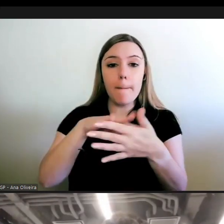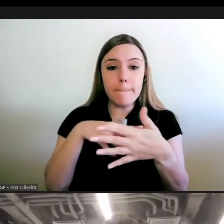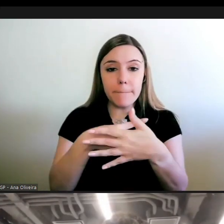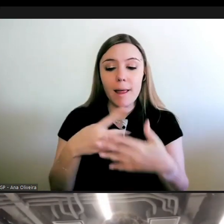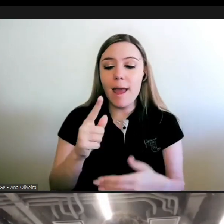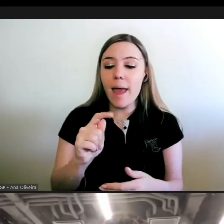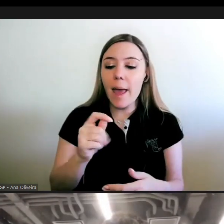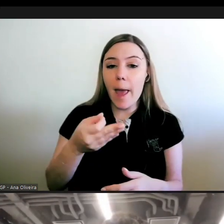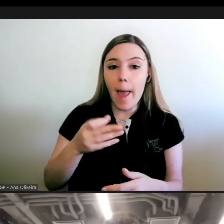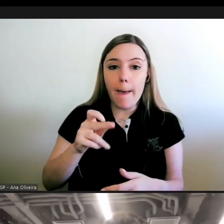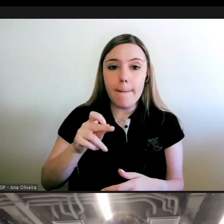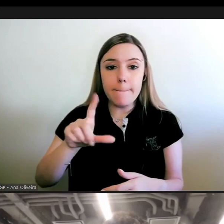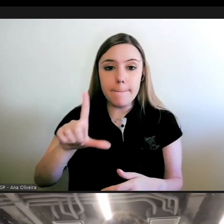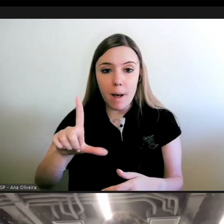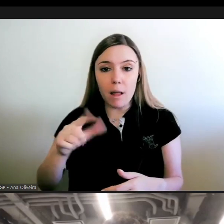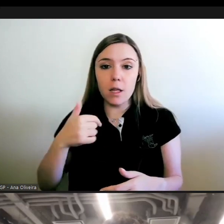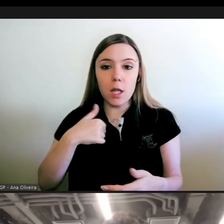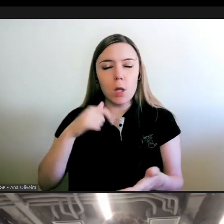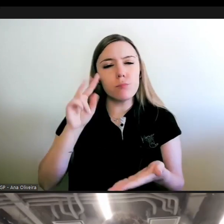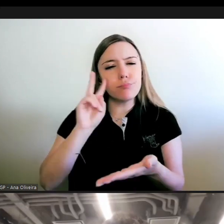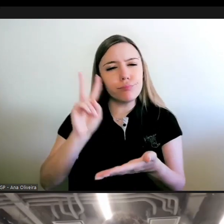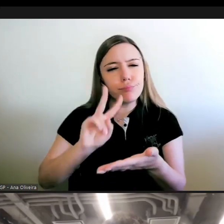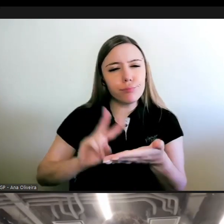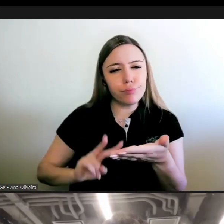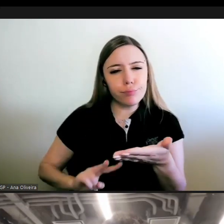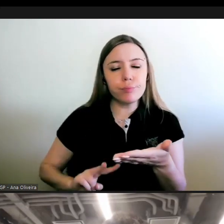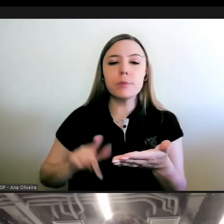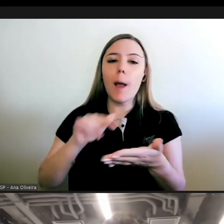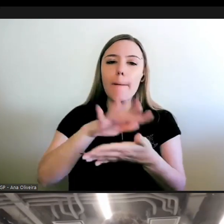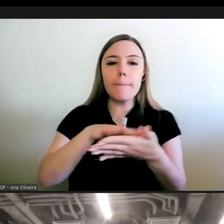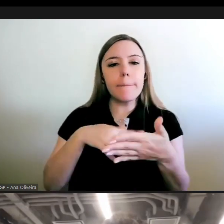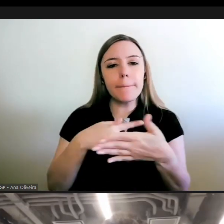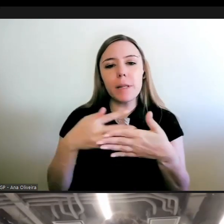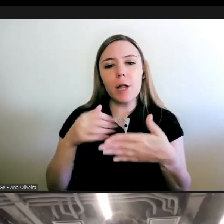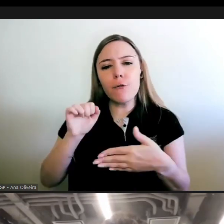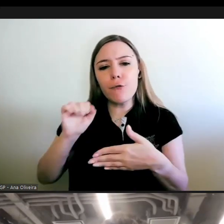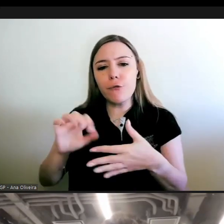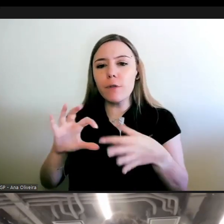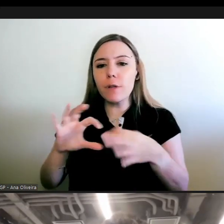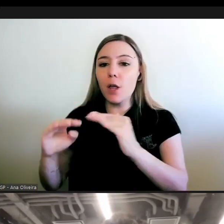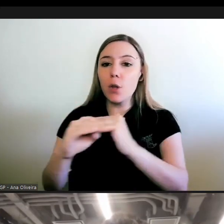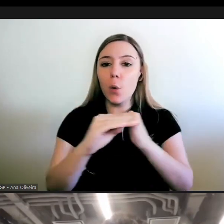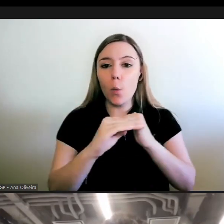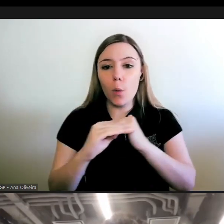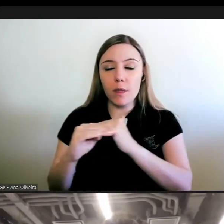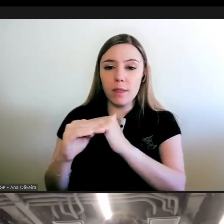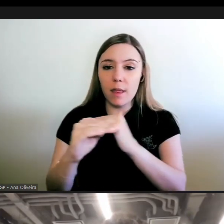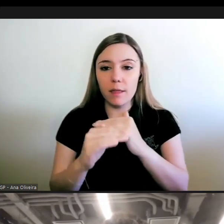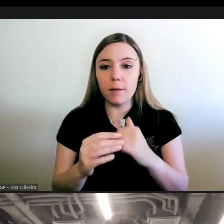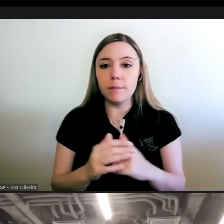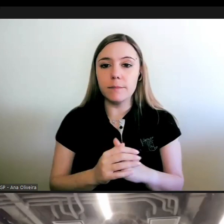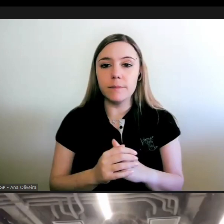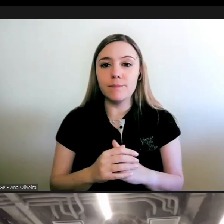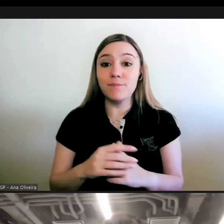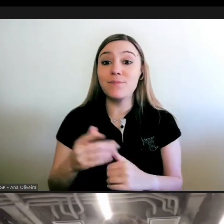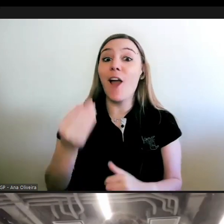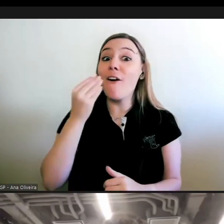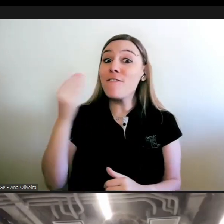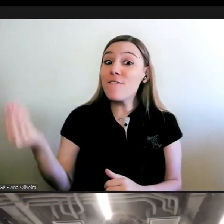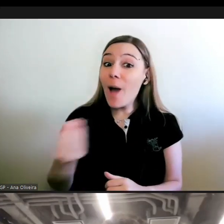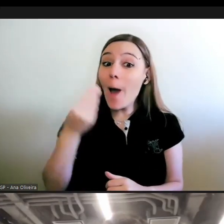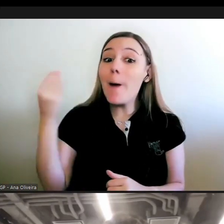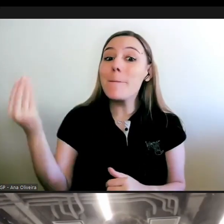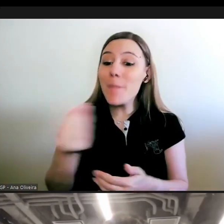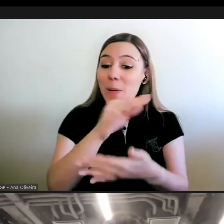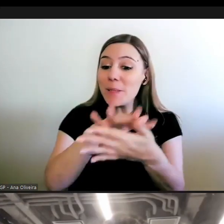EPAL, o plano de igualdade da EPAL, dar os meus parabéns. O fabuloso plano de igualdade